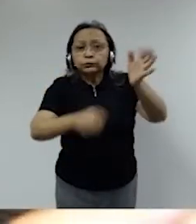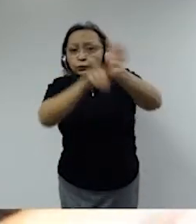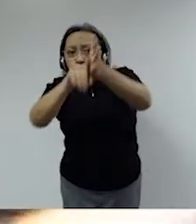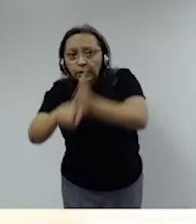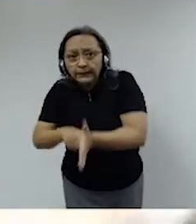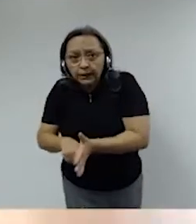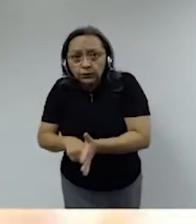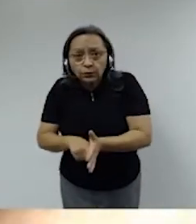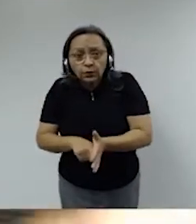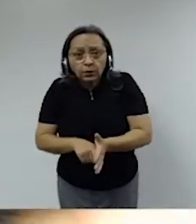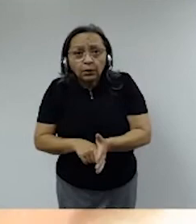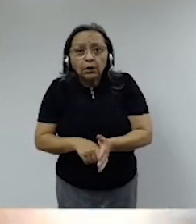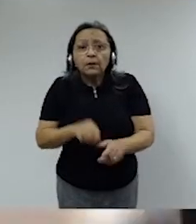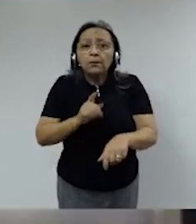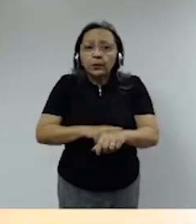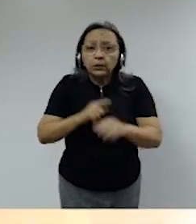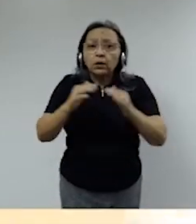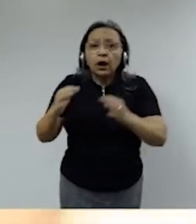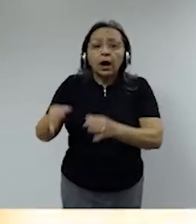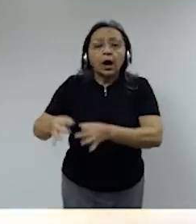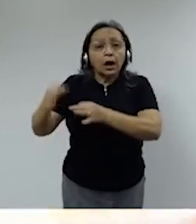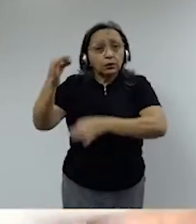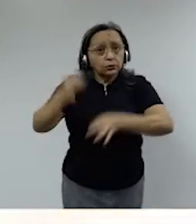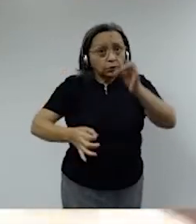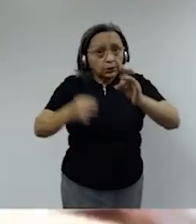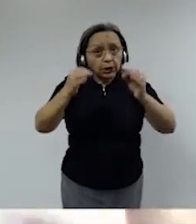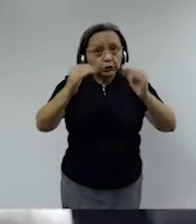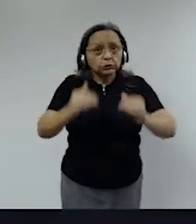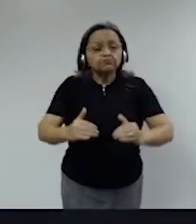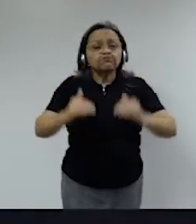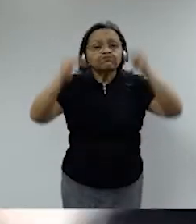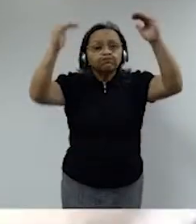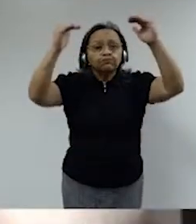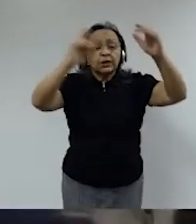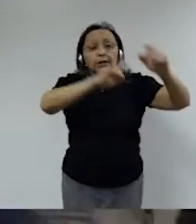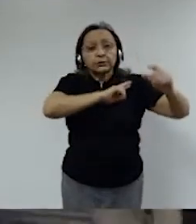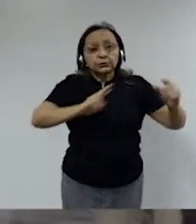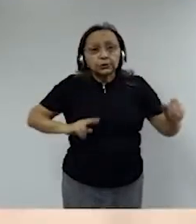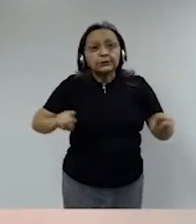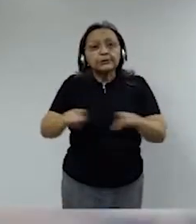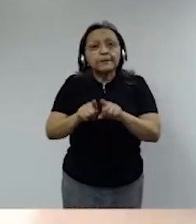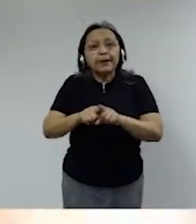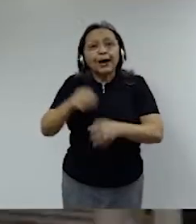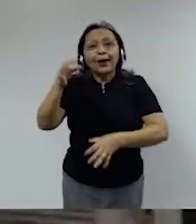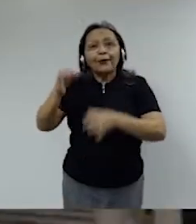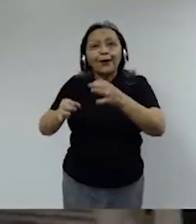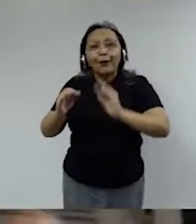judicial. A autoridade judicial religiosa, em seguida a autoridade judicial